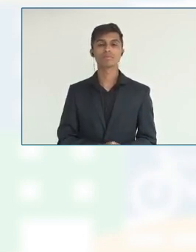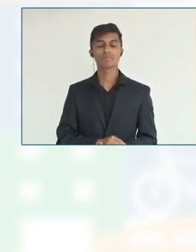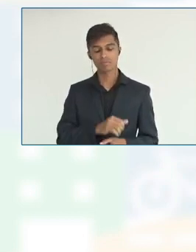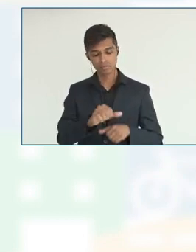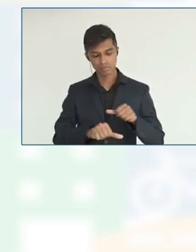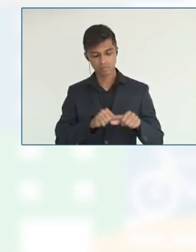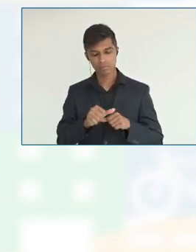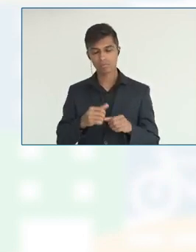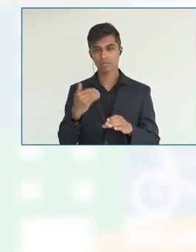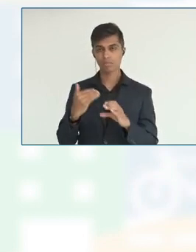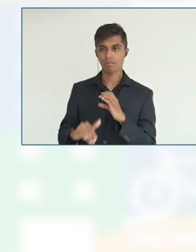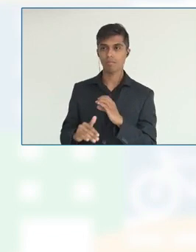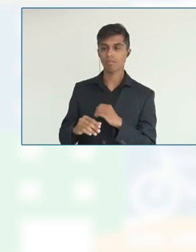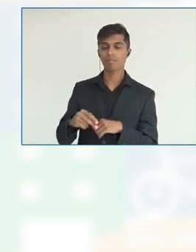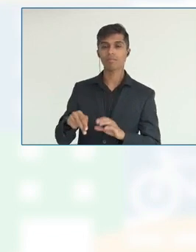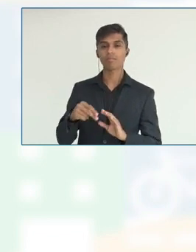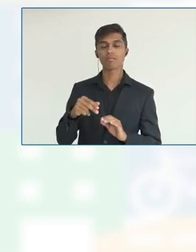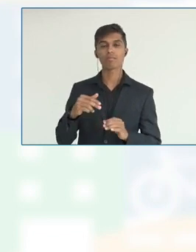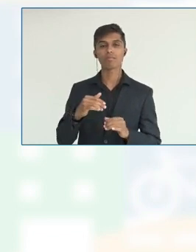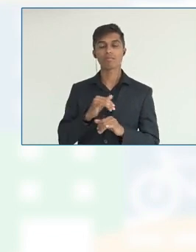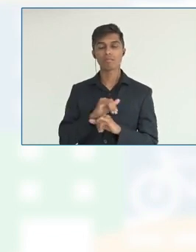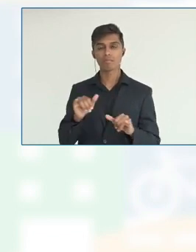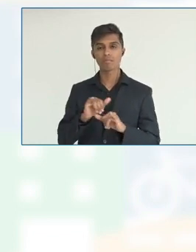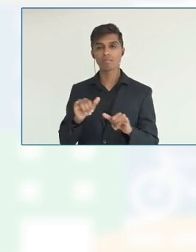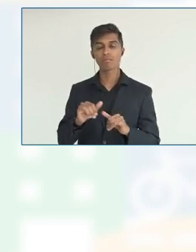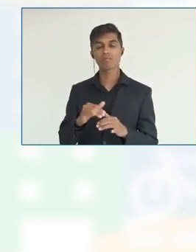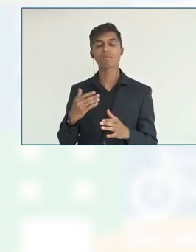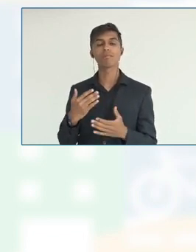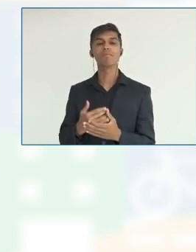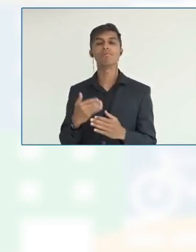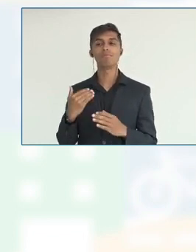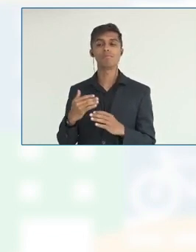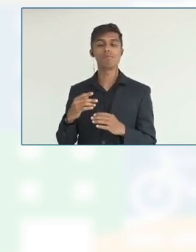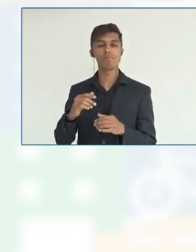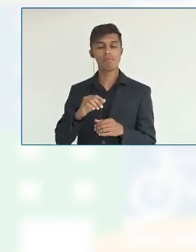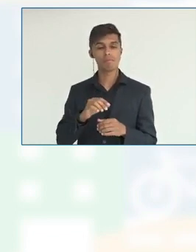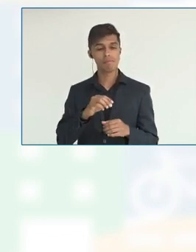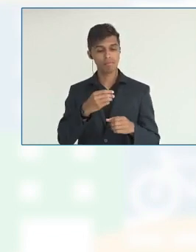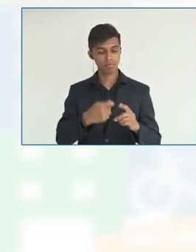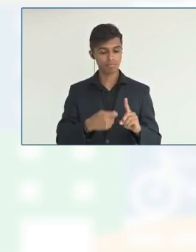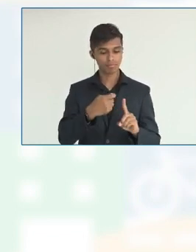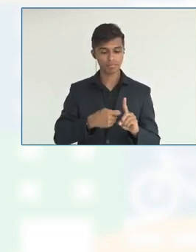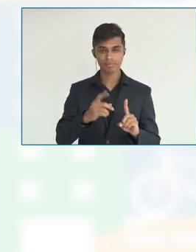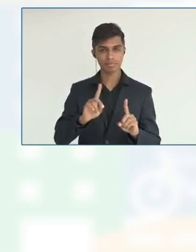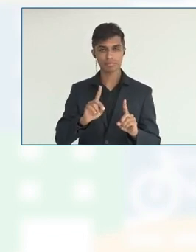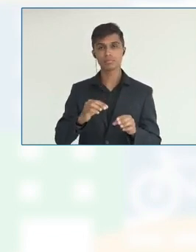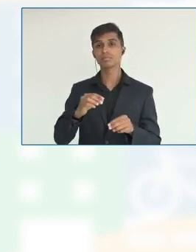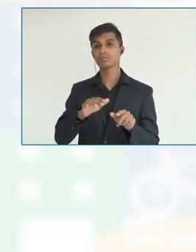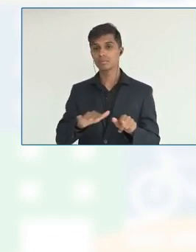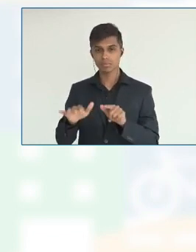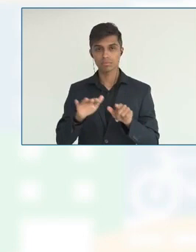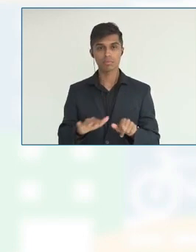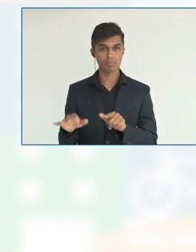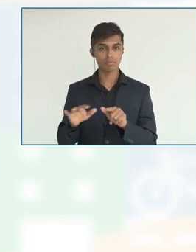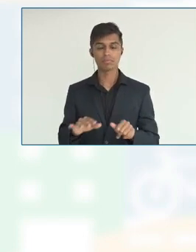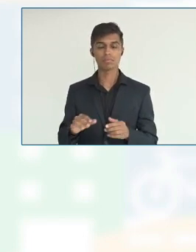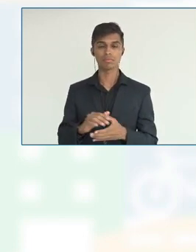alterou o envio, né, da notificação de periodicidade mensal para semanal, né, e, por fim, a